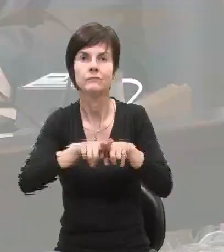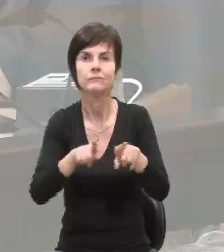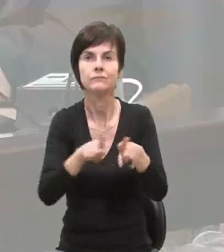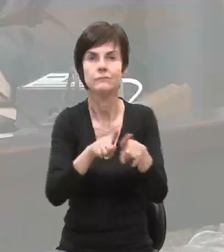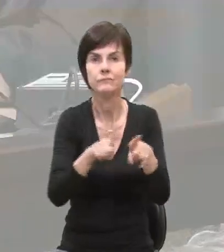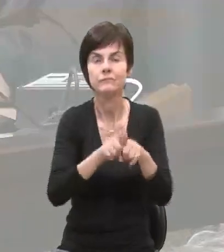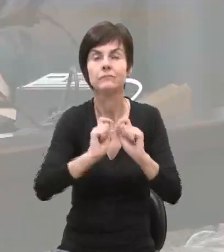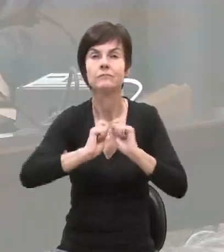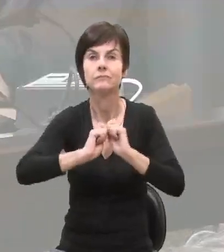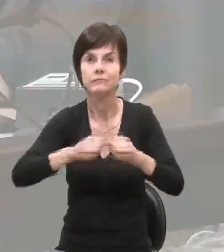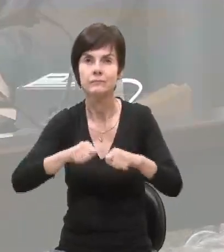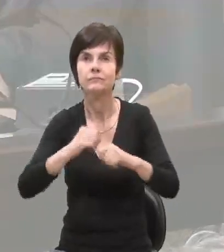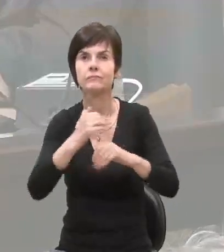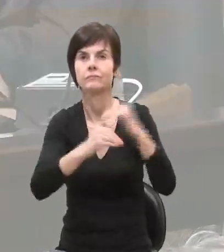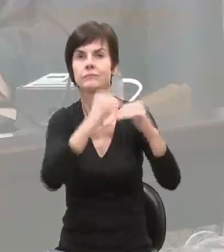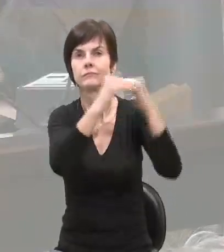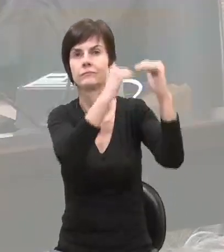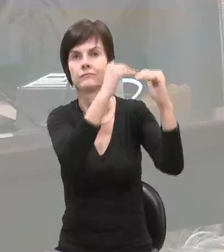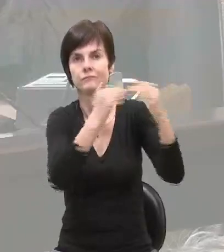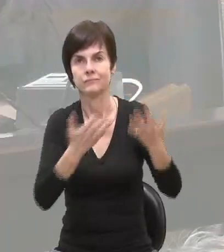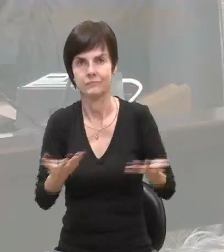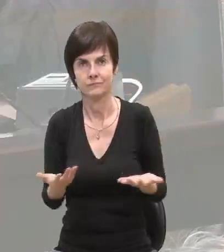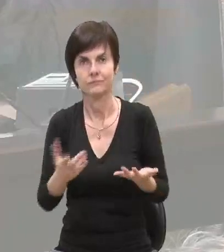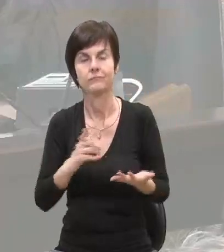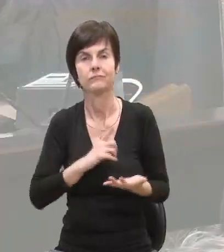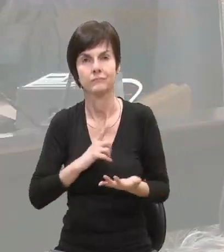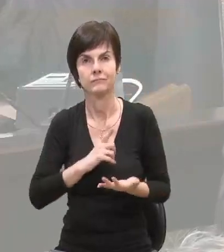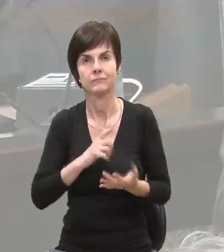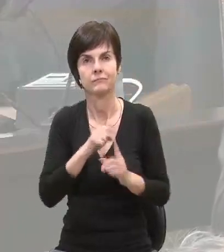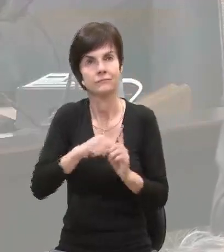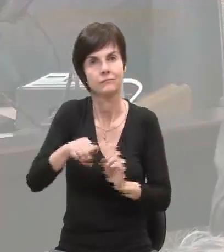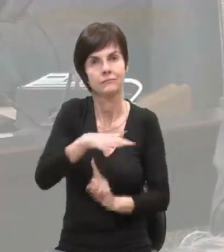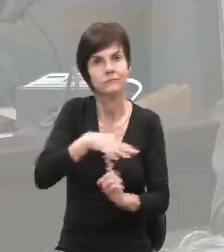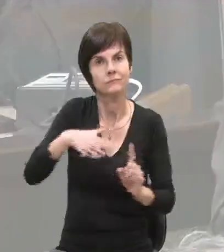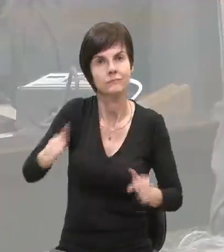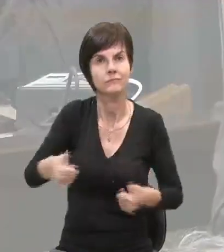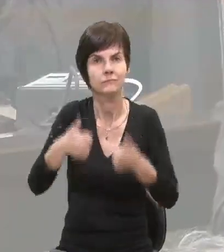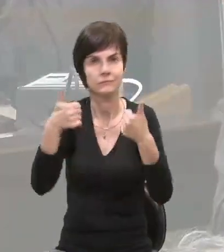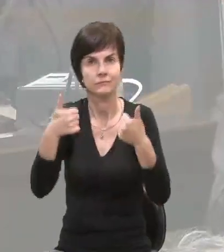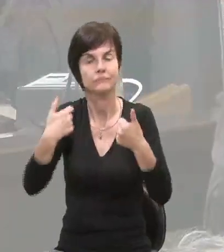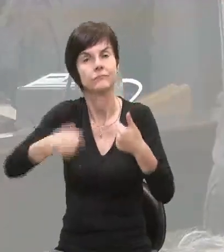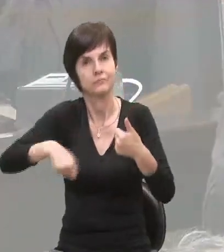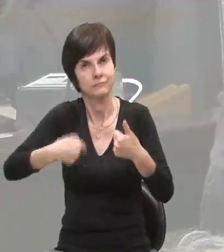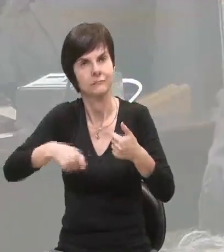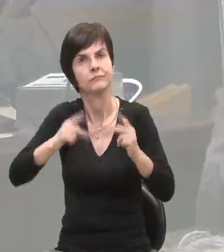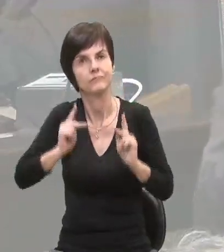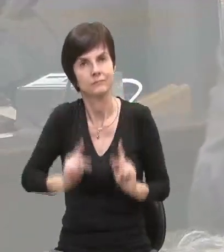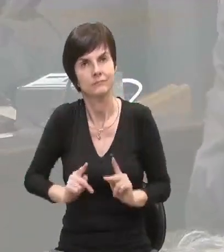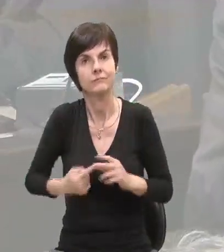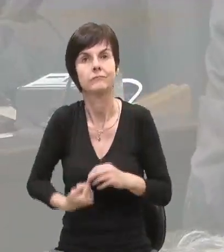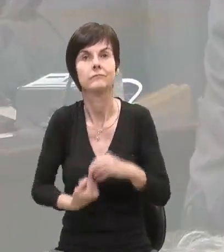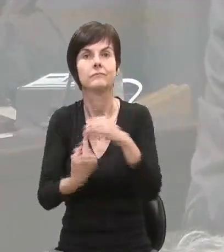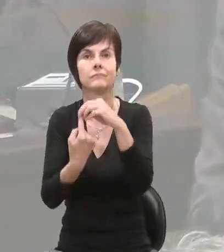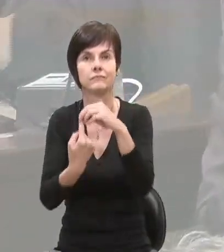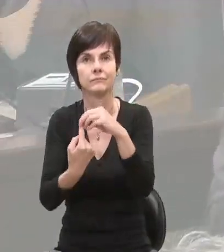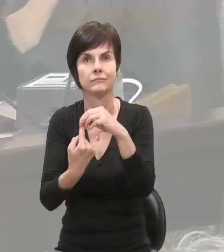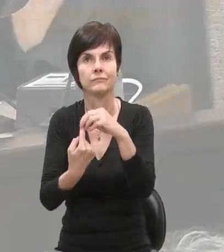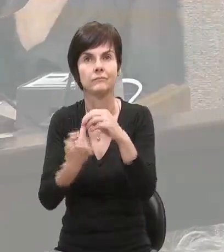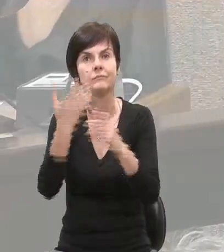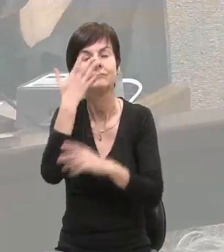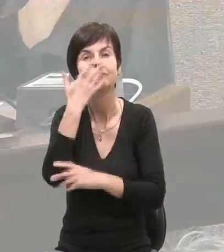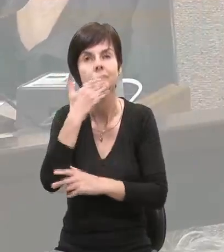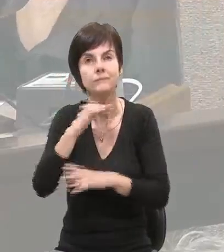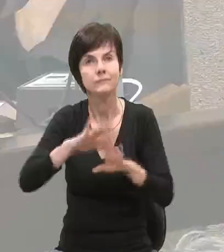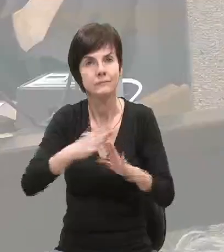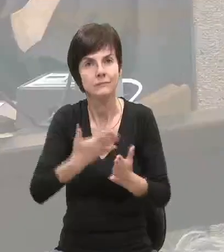gente possa avançar e dar resposta à população, a quem merece, a quem precisa, principalmente as nossas